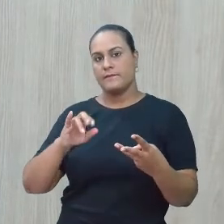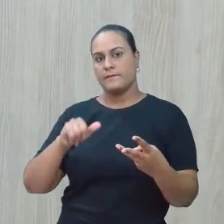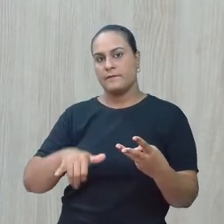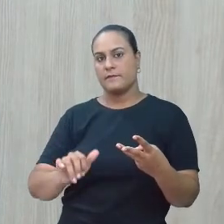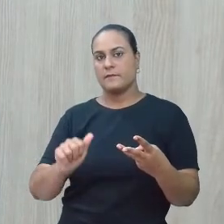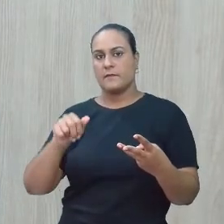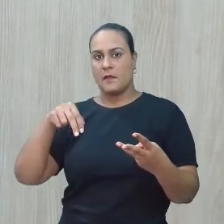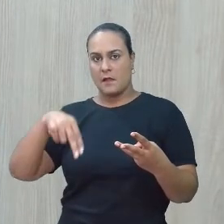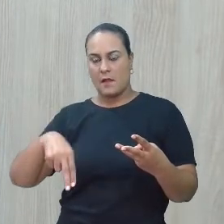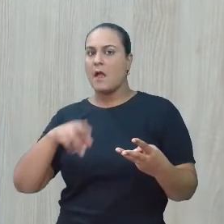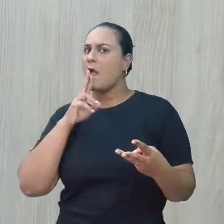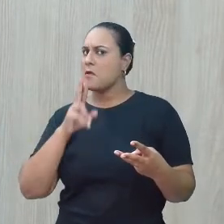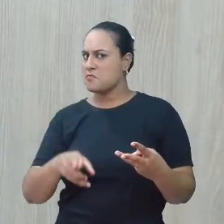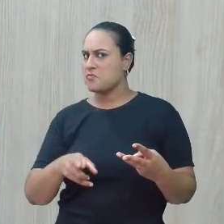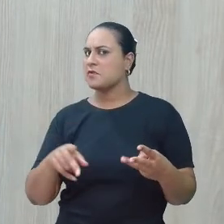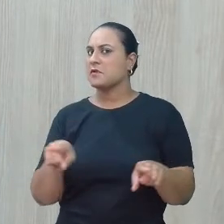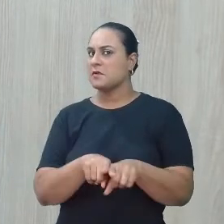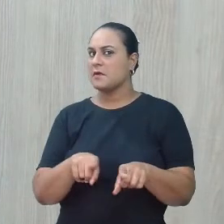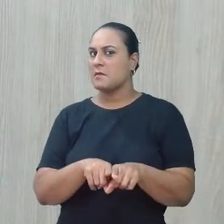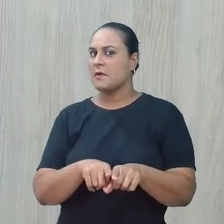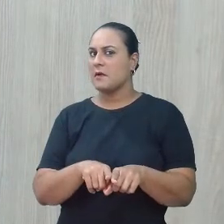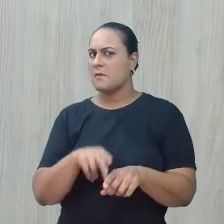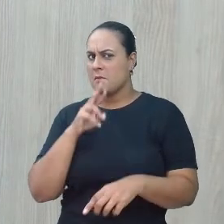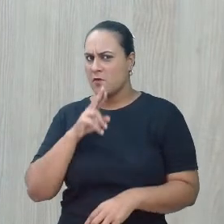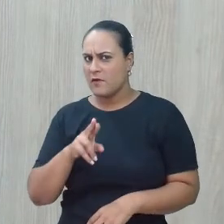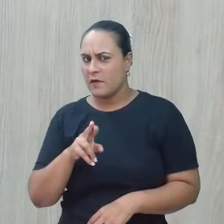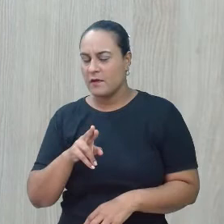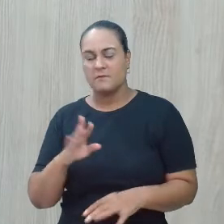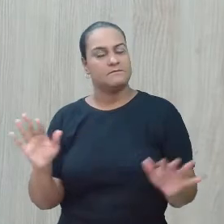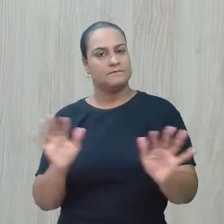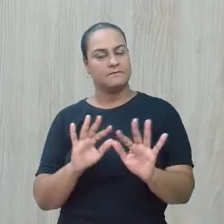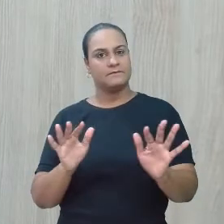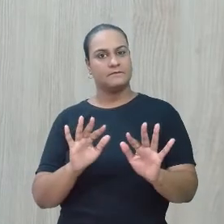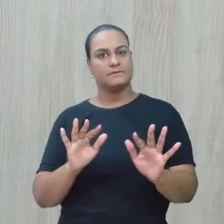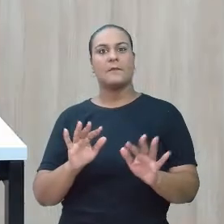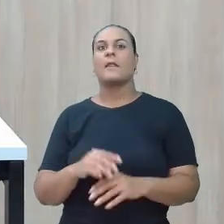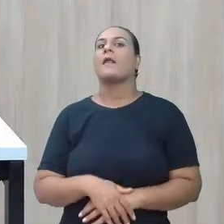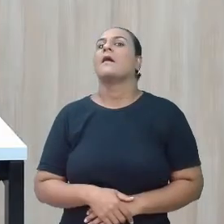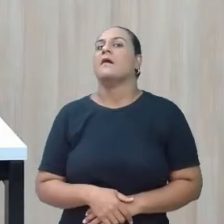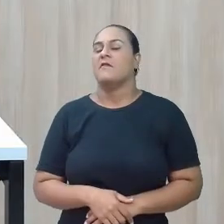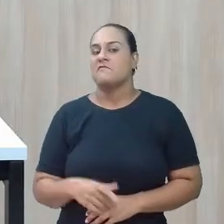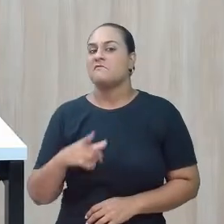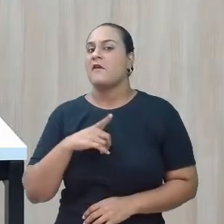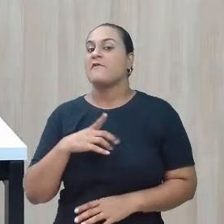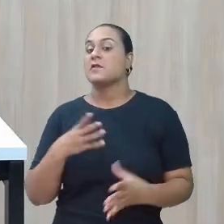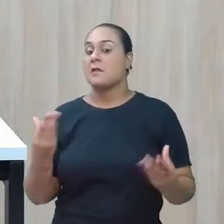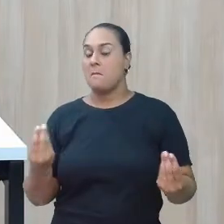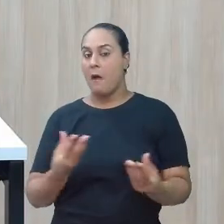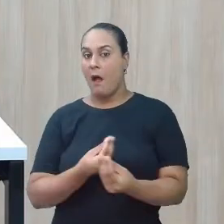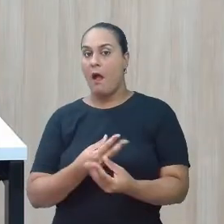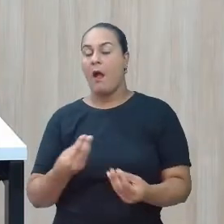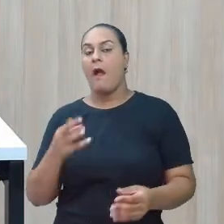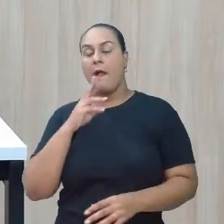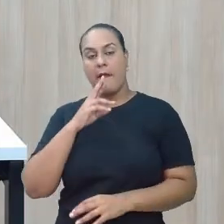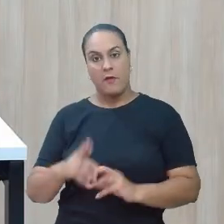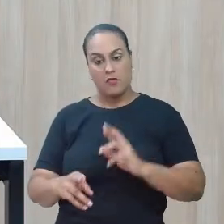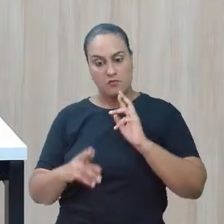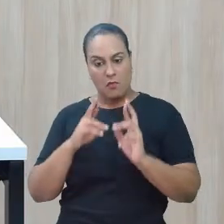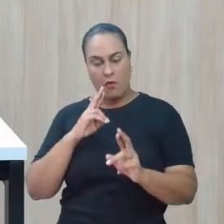também. Não sei se eu posso dizer ainda, né? Vão colocando aí. Tá vamos certo? Ver se tem o maior número, Cláudia. Não vamos dar a resposta ainda,